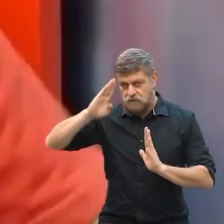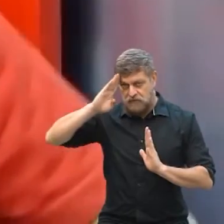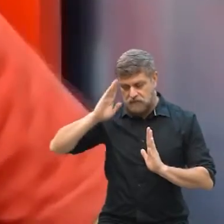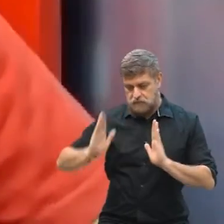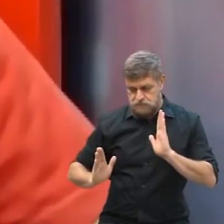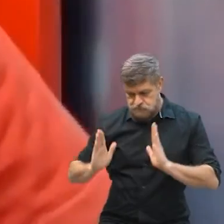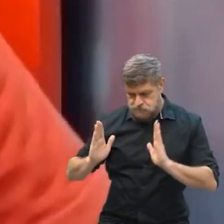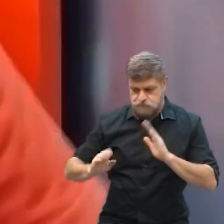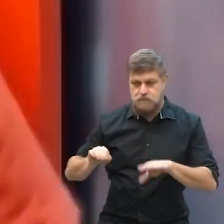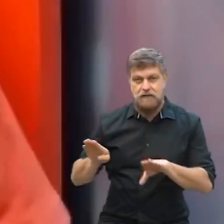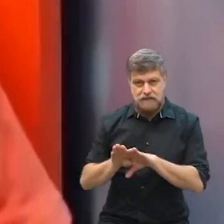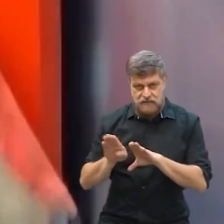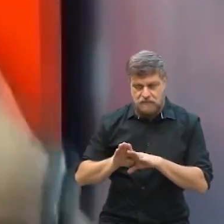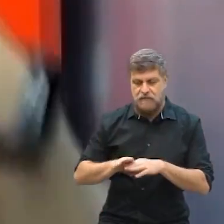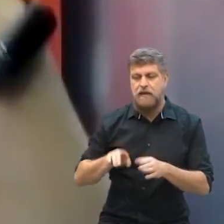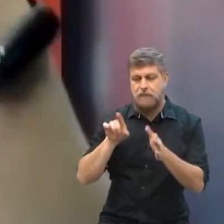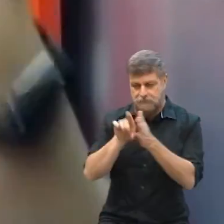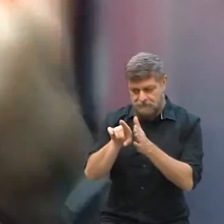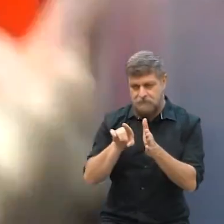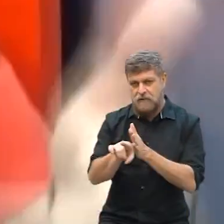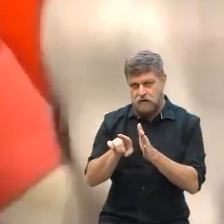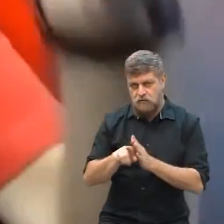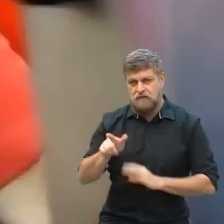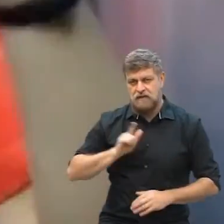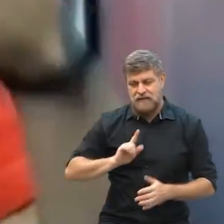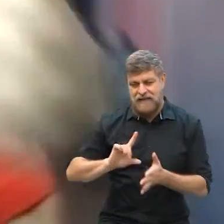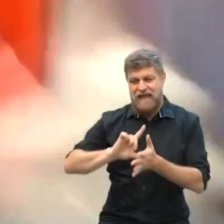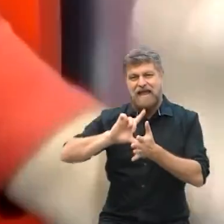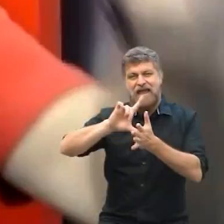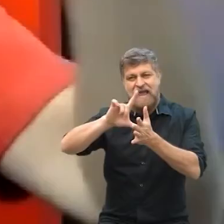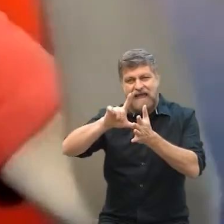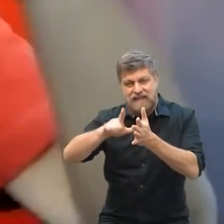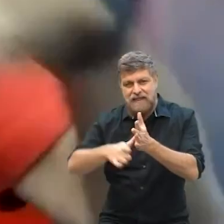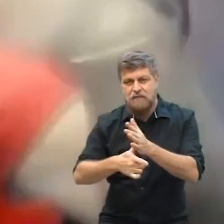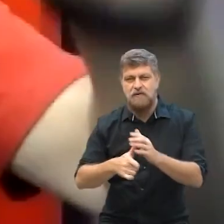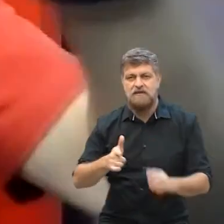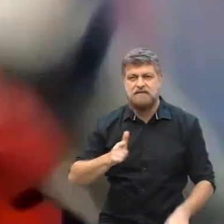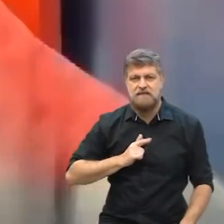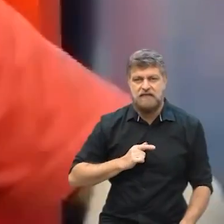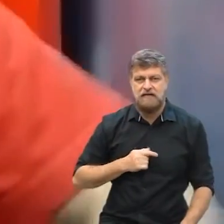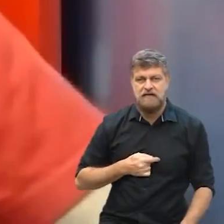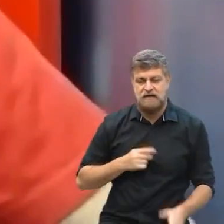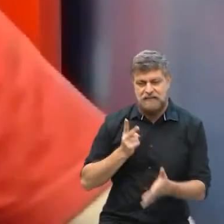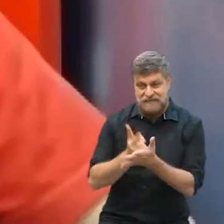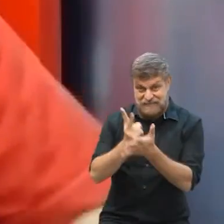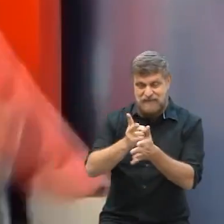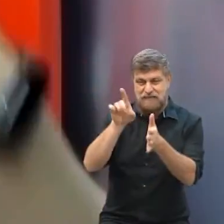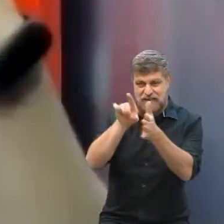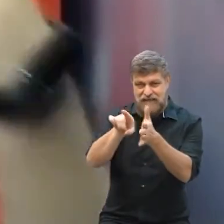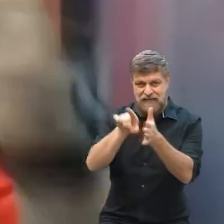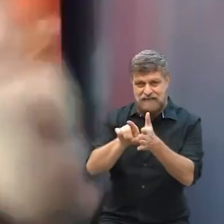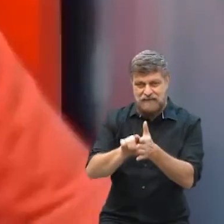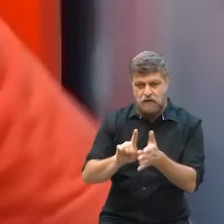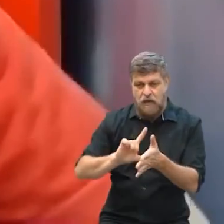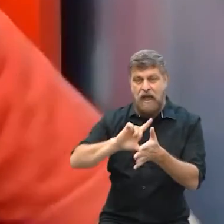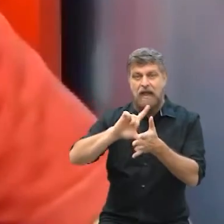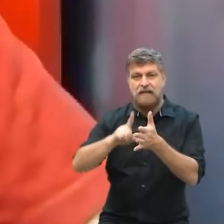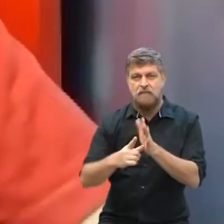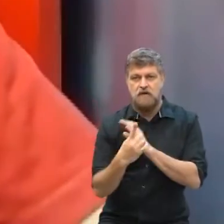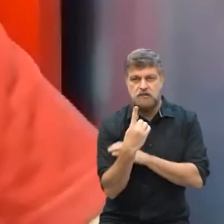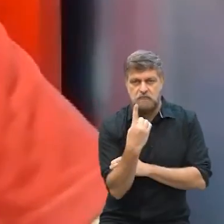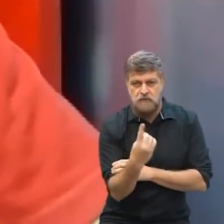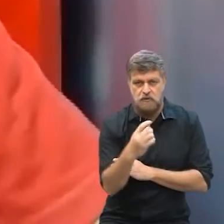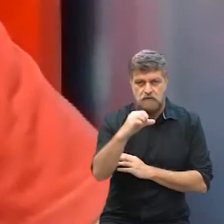também é bastante cobrado e, posteriormente ao período militar, aí é a parte que mais se concentram questões.